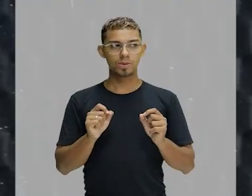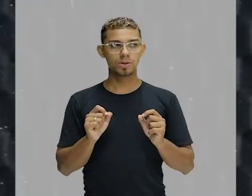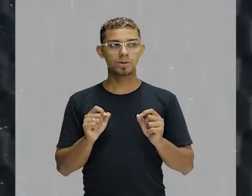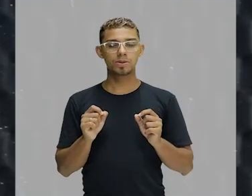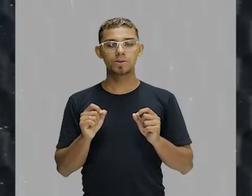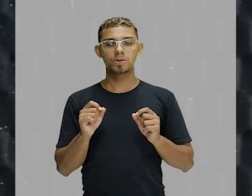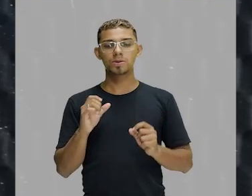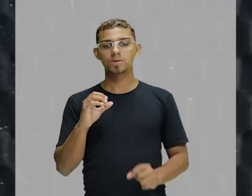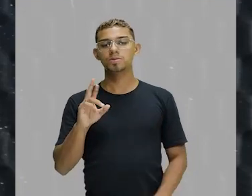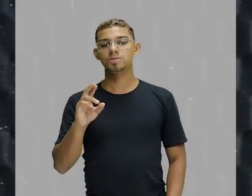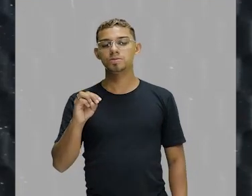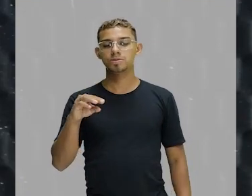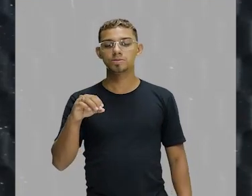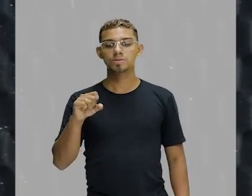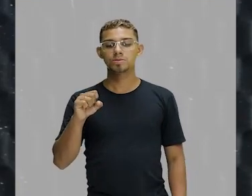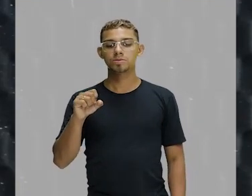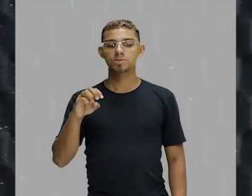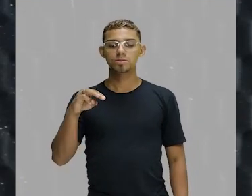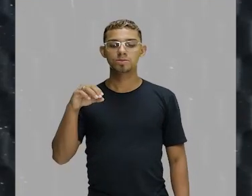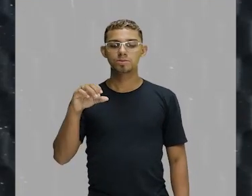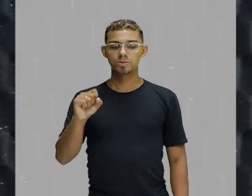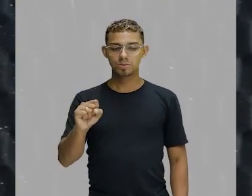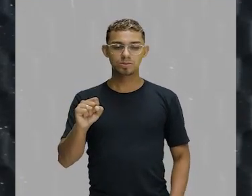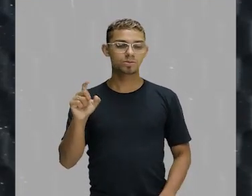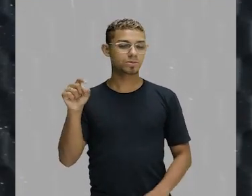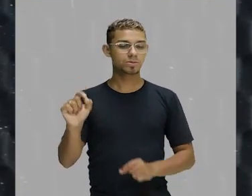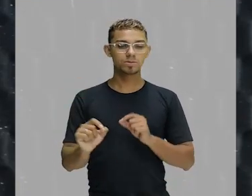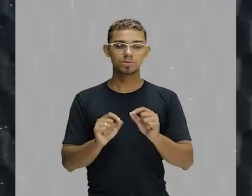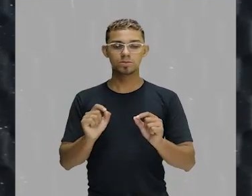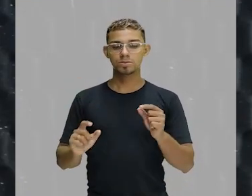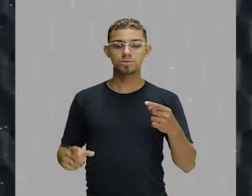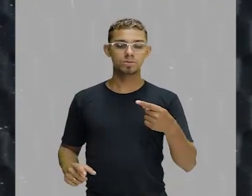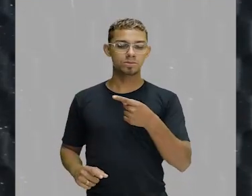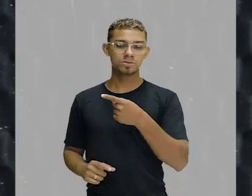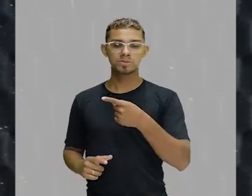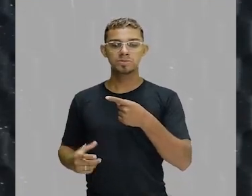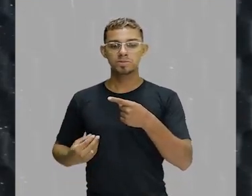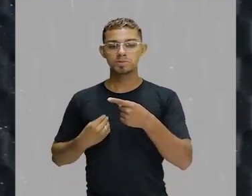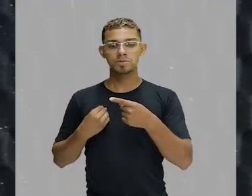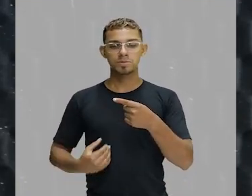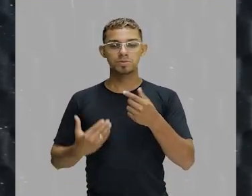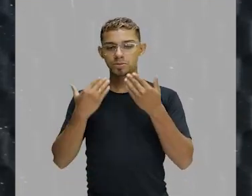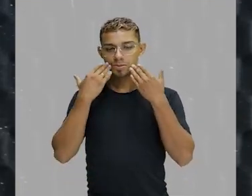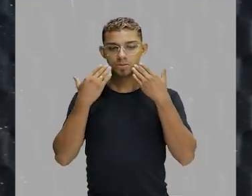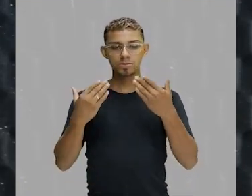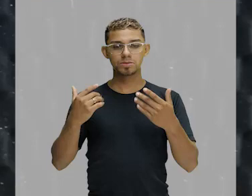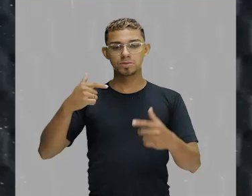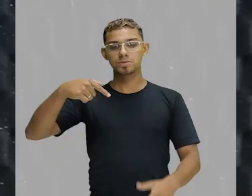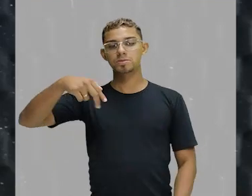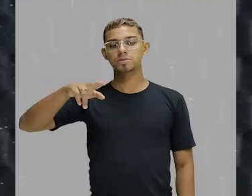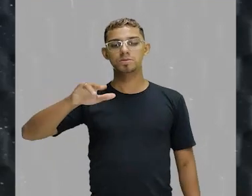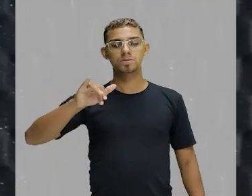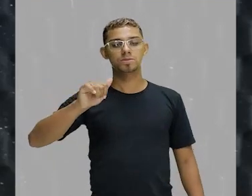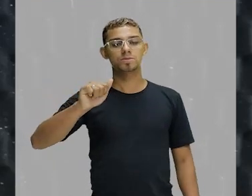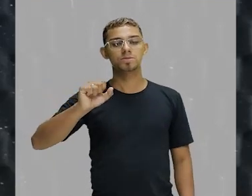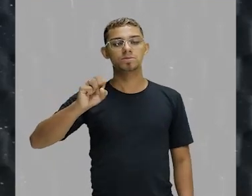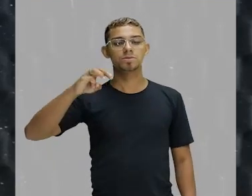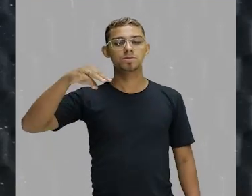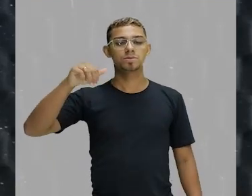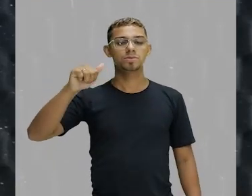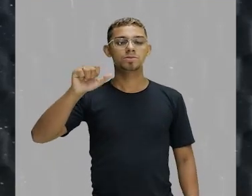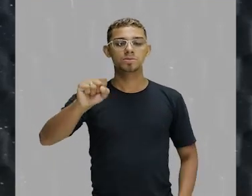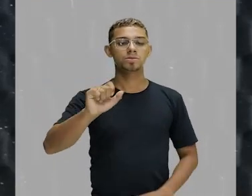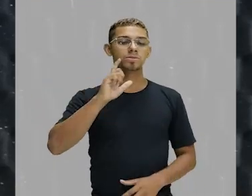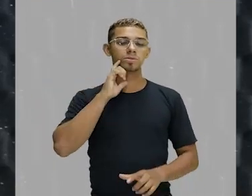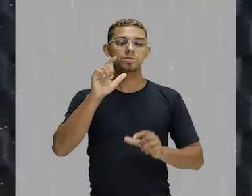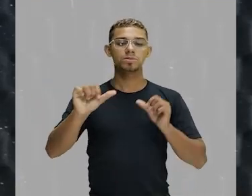aqui, ó, o complexo de sinapse desaparece e os quiasmas ficarão visíveis. Vamos lembrar que os cromossomos homólogos, eles trocam